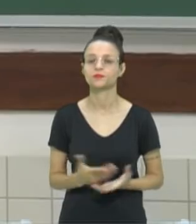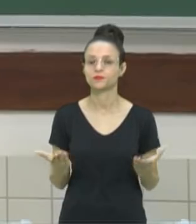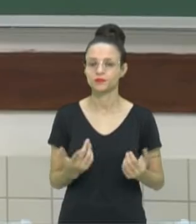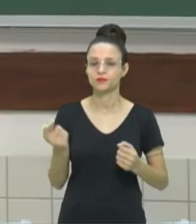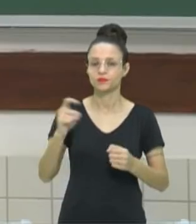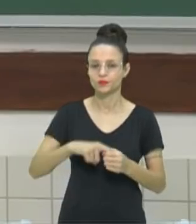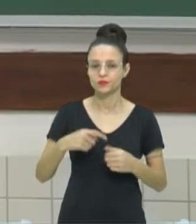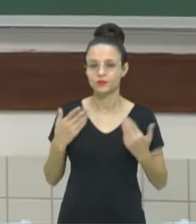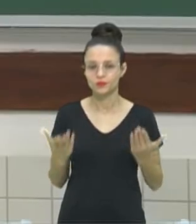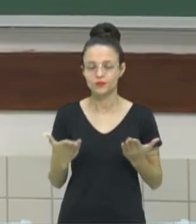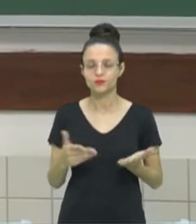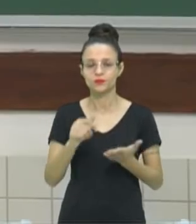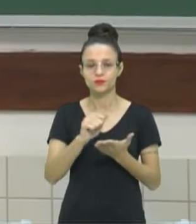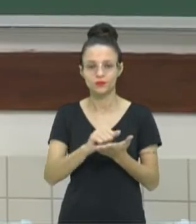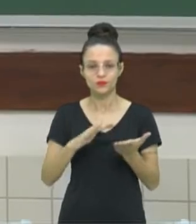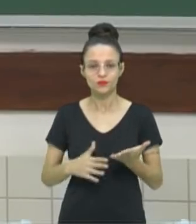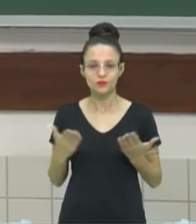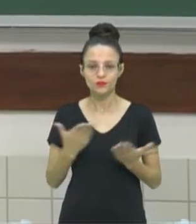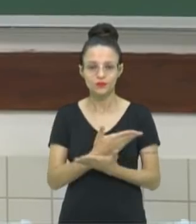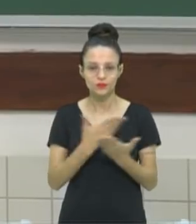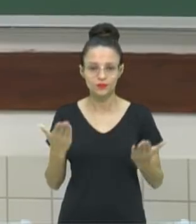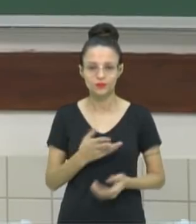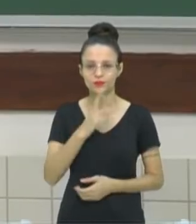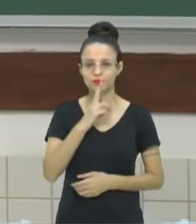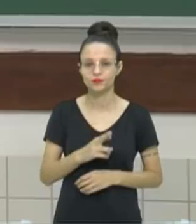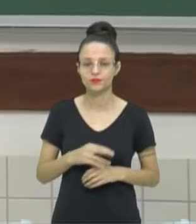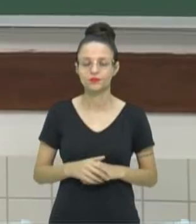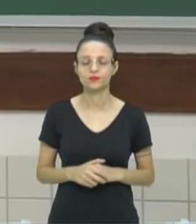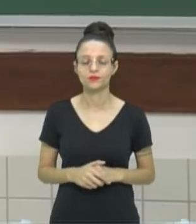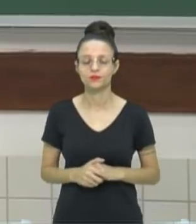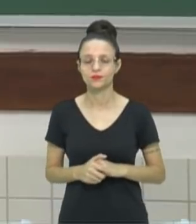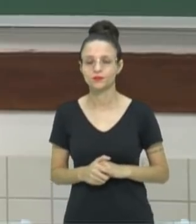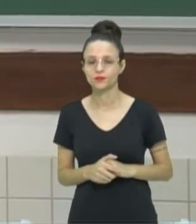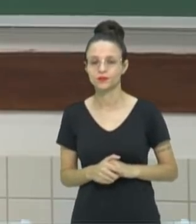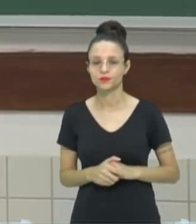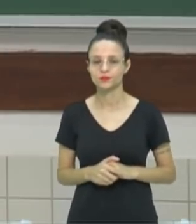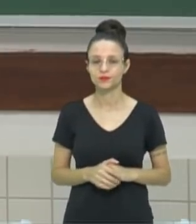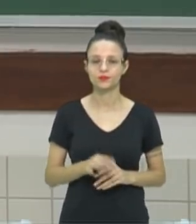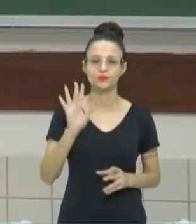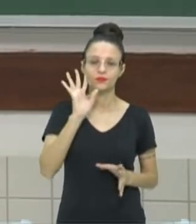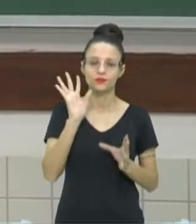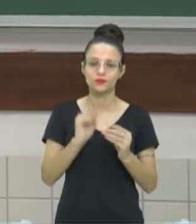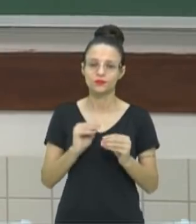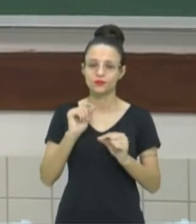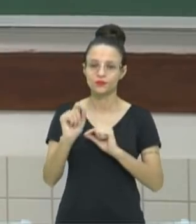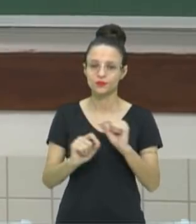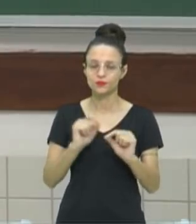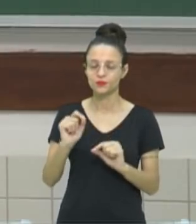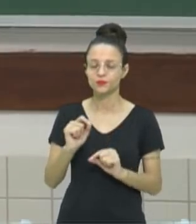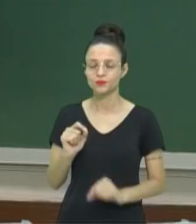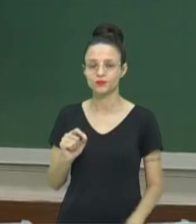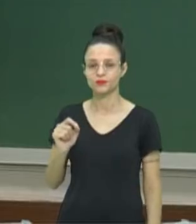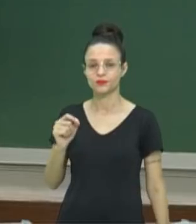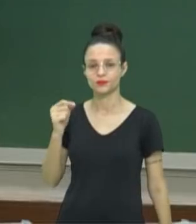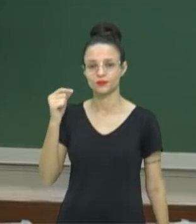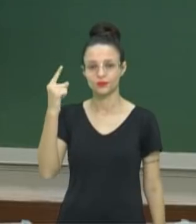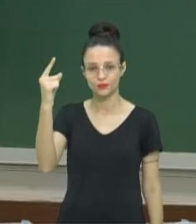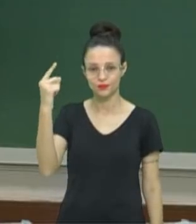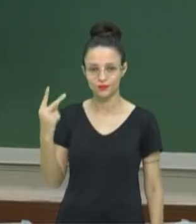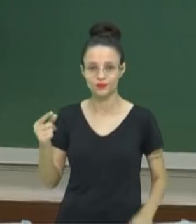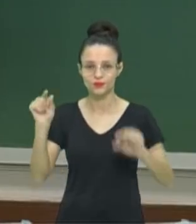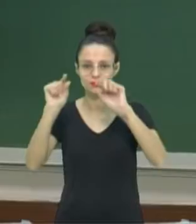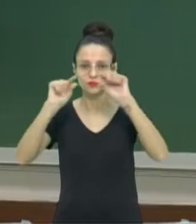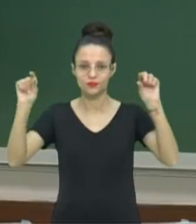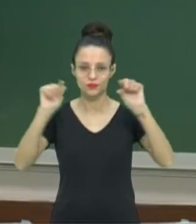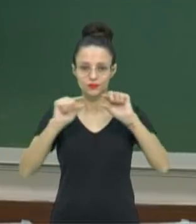Voltamos então ali com a atividade que ficou para vocês realizarem, né? Entendendo um pouquinho das duas afirmações.